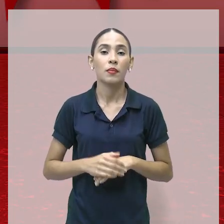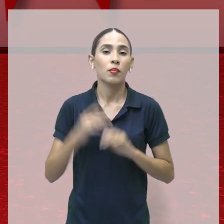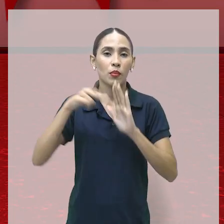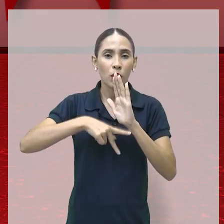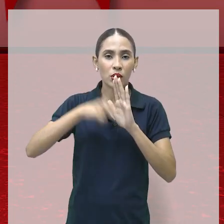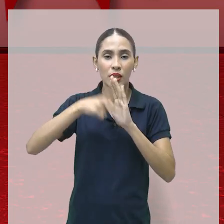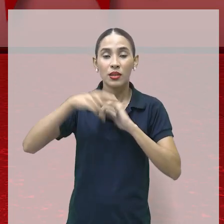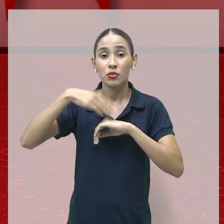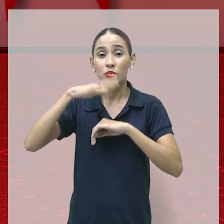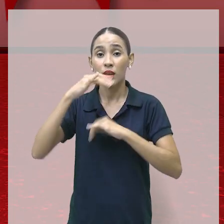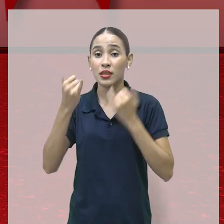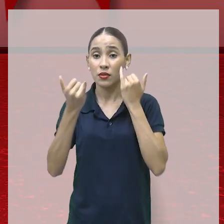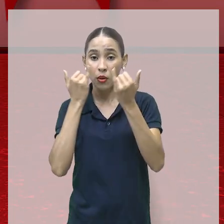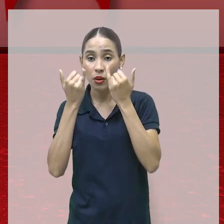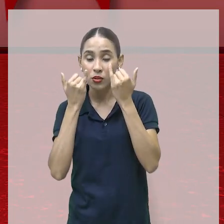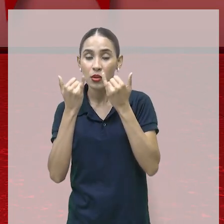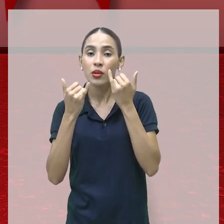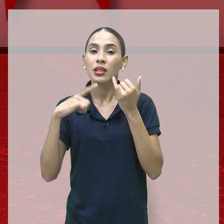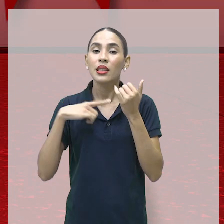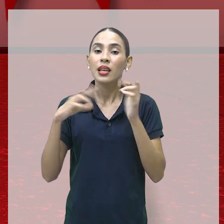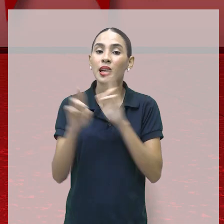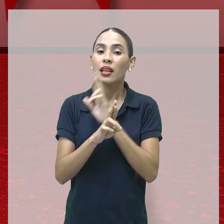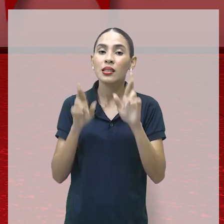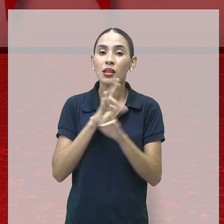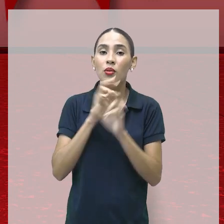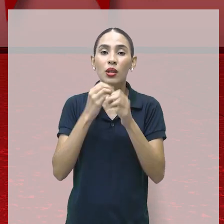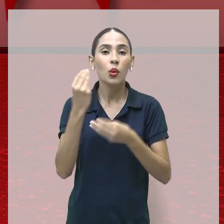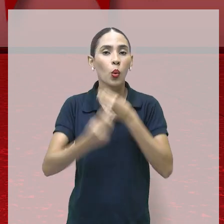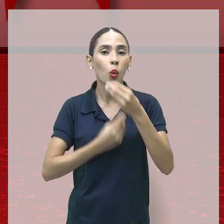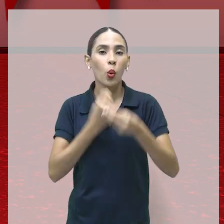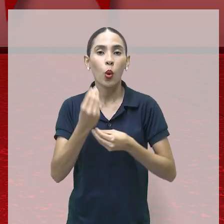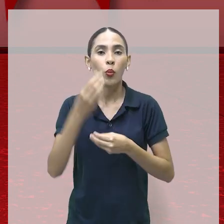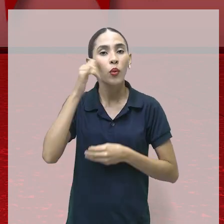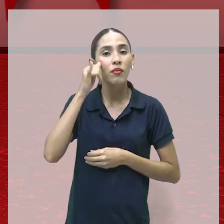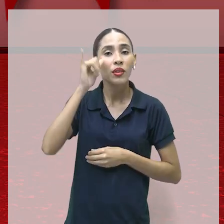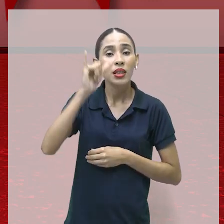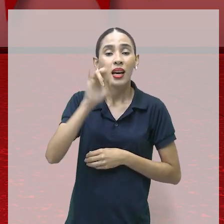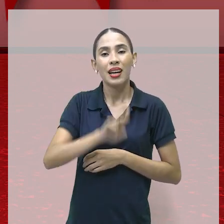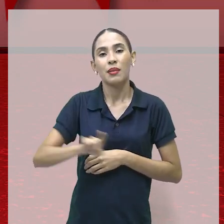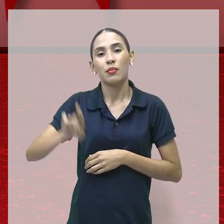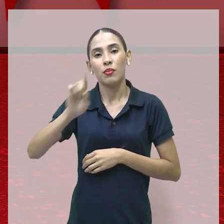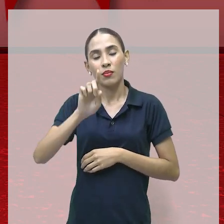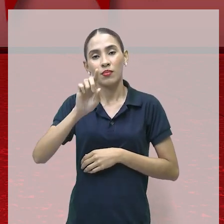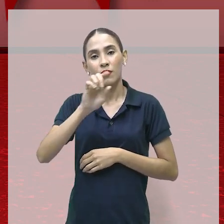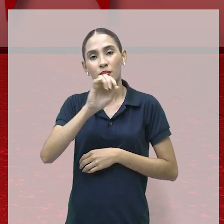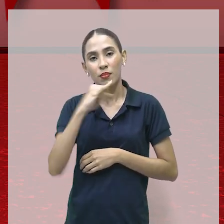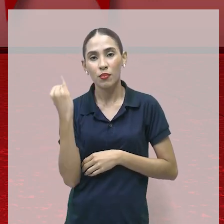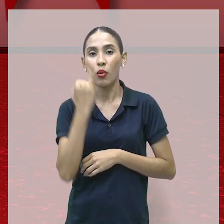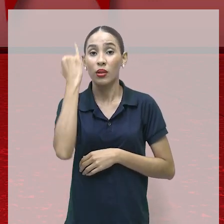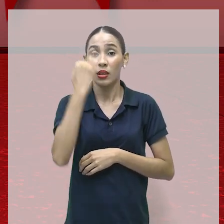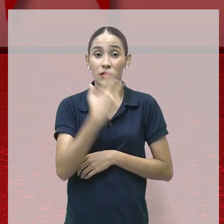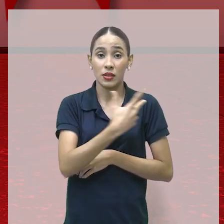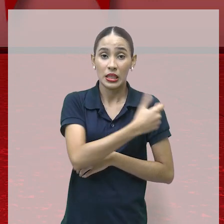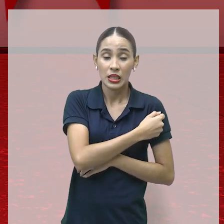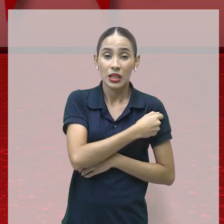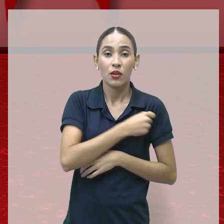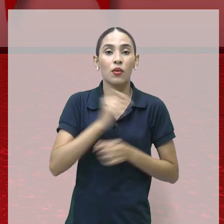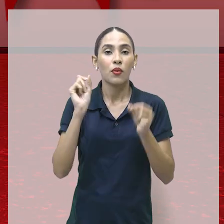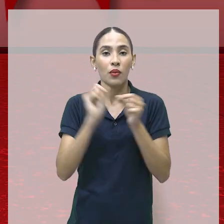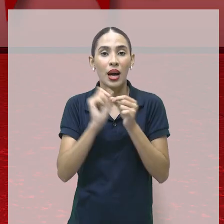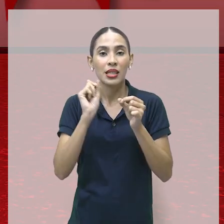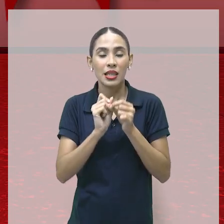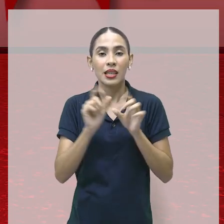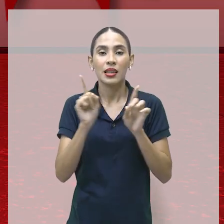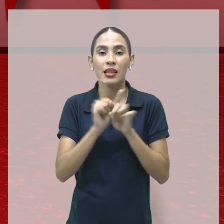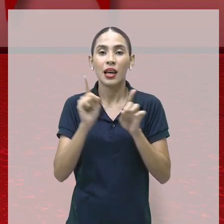mais informações relacionadas, como prevenir, né, a importância da vacinação, de fazer o preventivo. E aqui